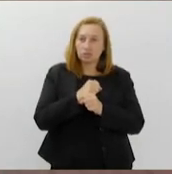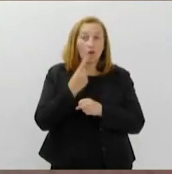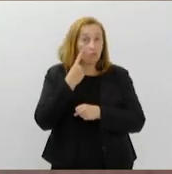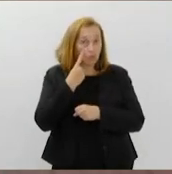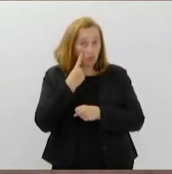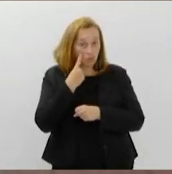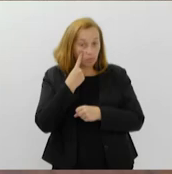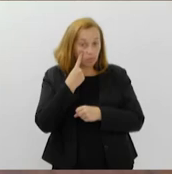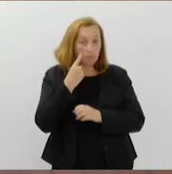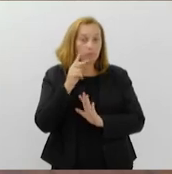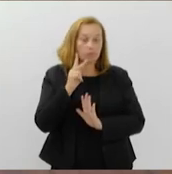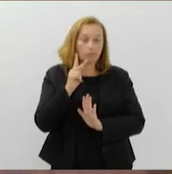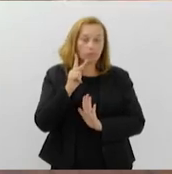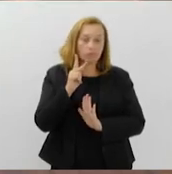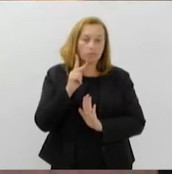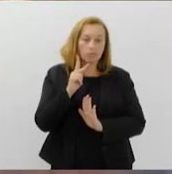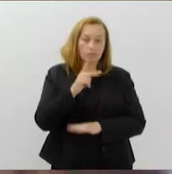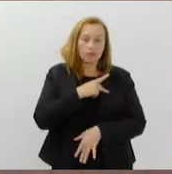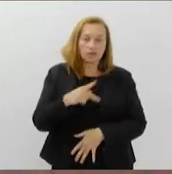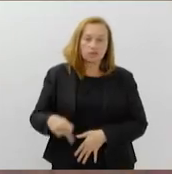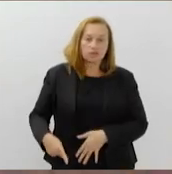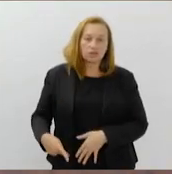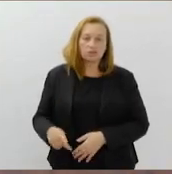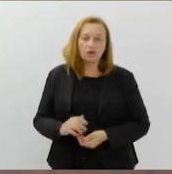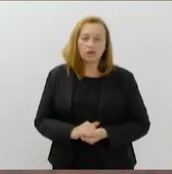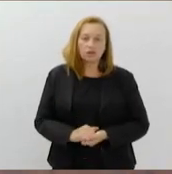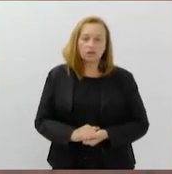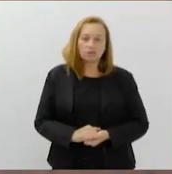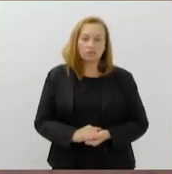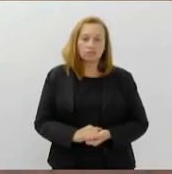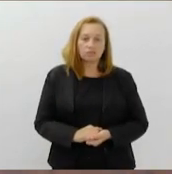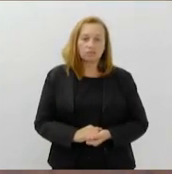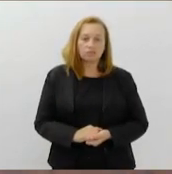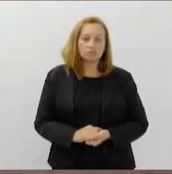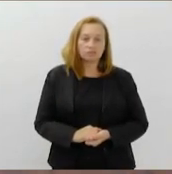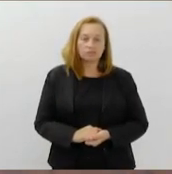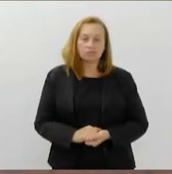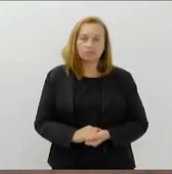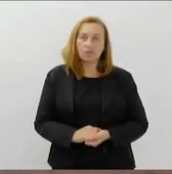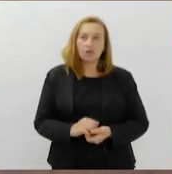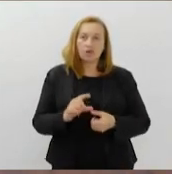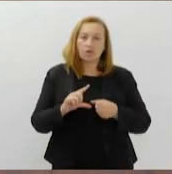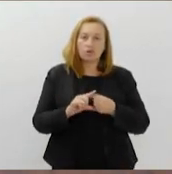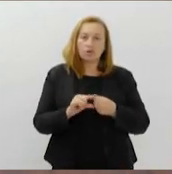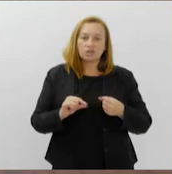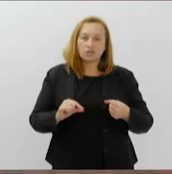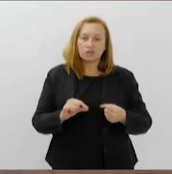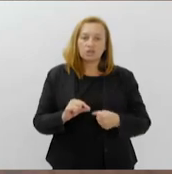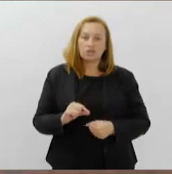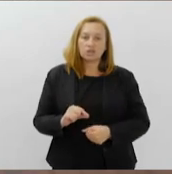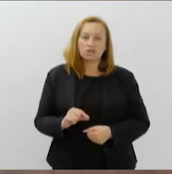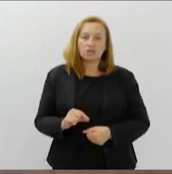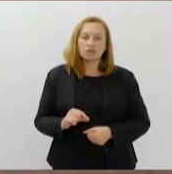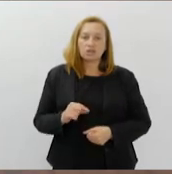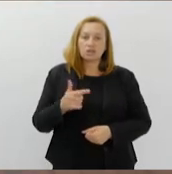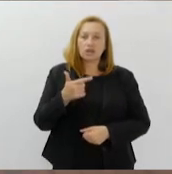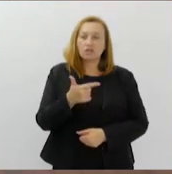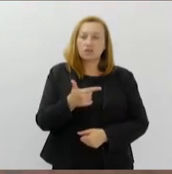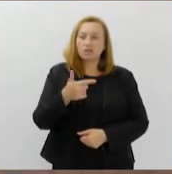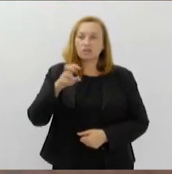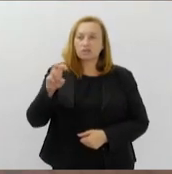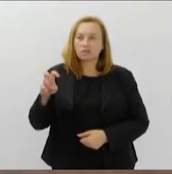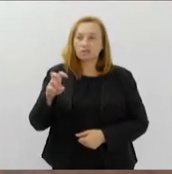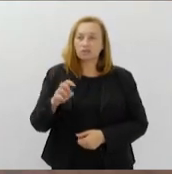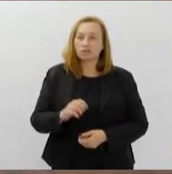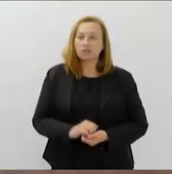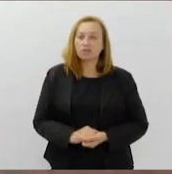presidente? E no parágrafo 5º do artigo 25, está escrito